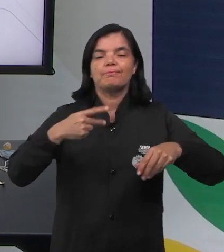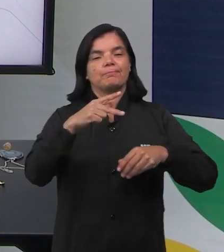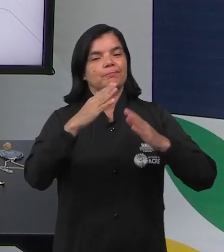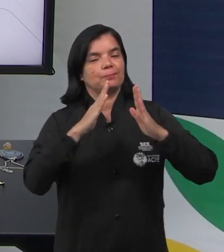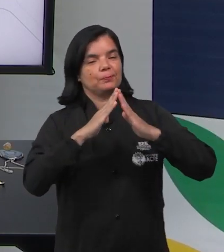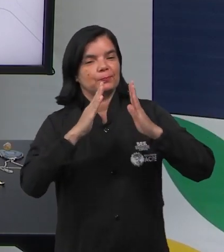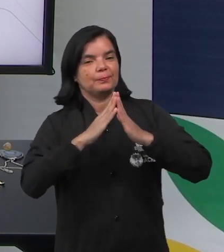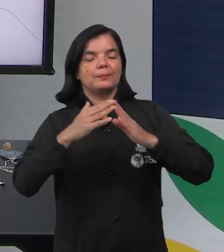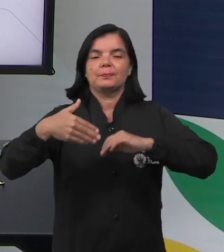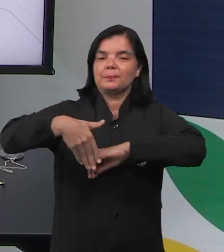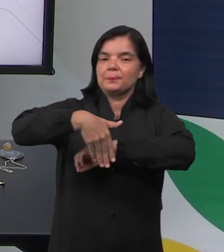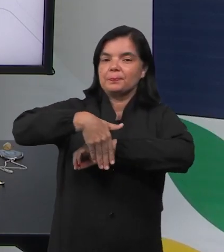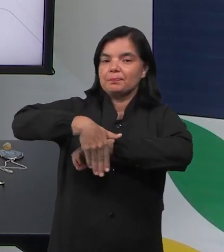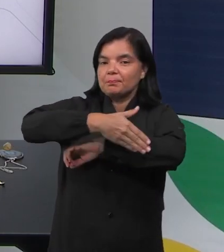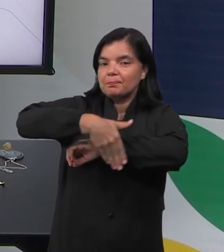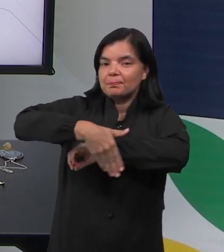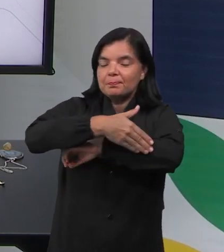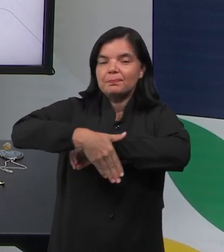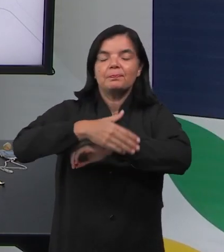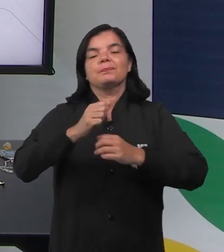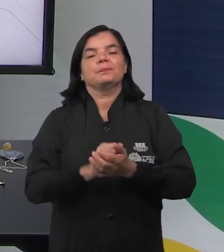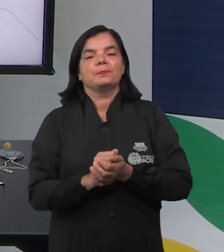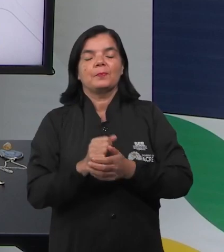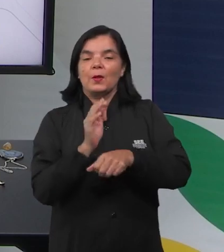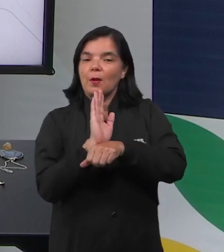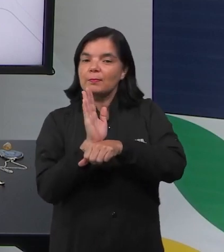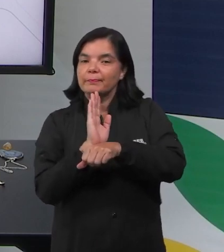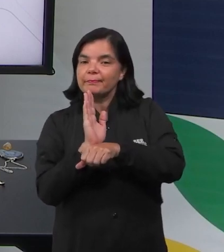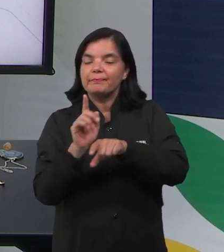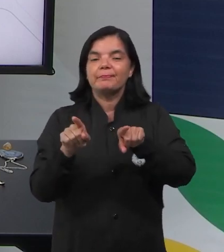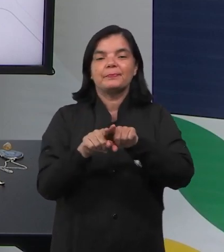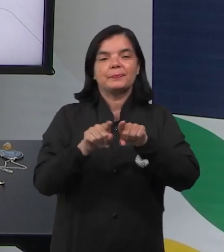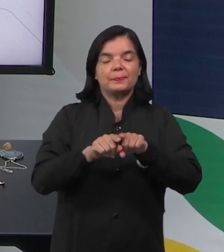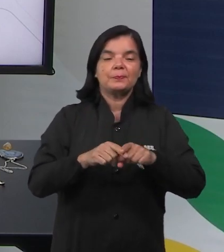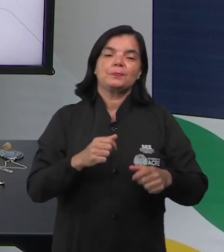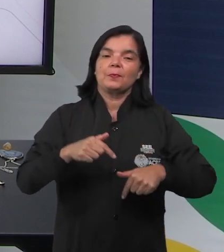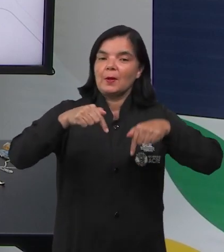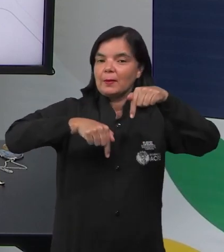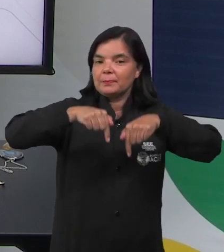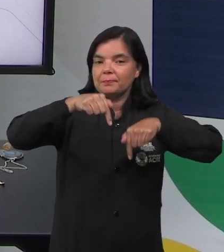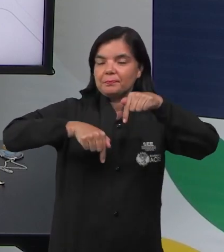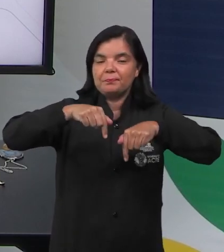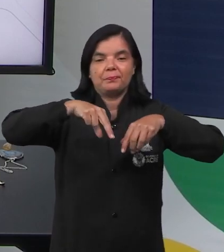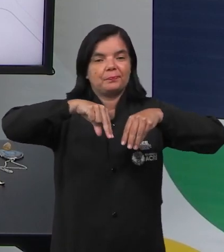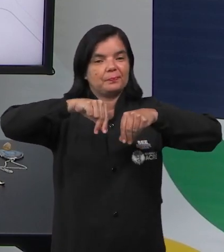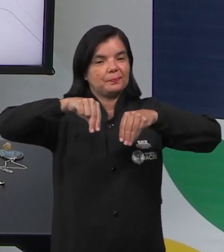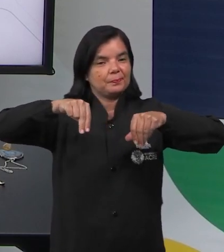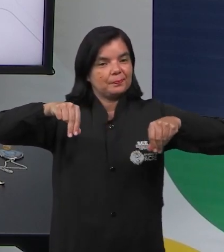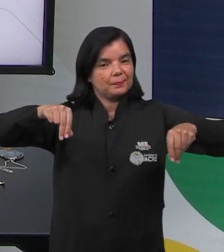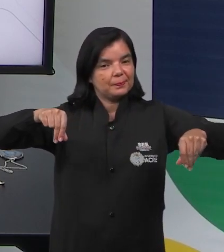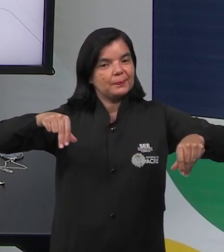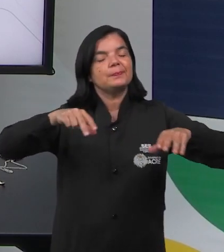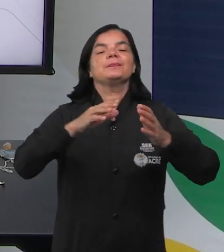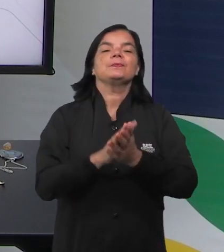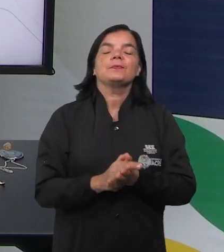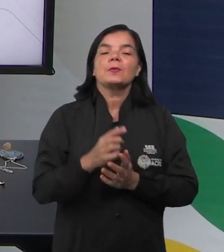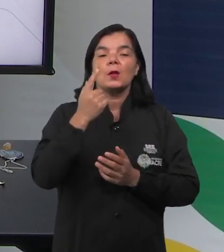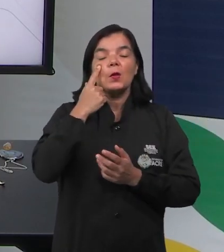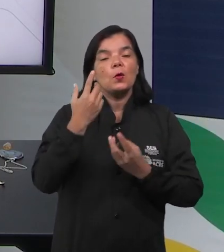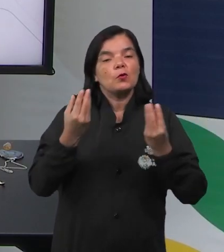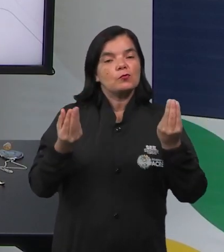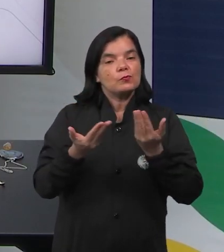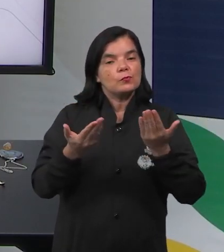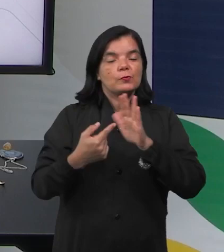casa, pela rua, filmes, séries, enfim. Então a Química Mineral é muito presente no nosso dia a dia e hoje eu vou